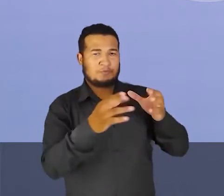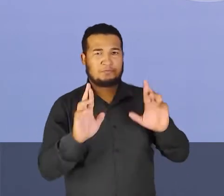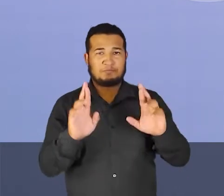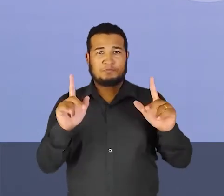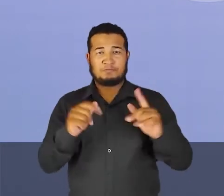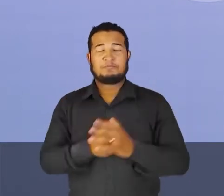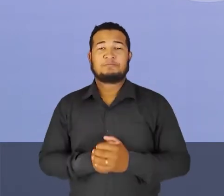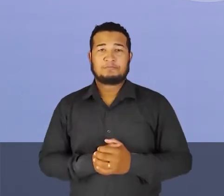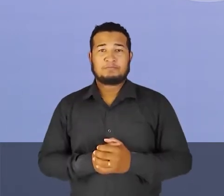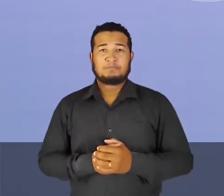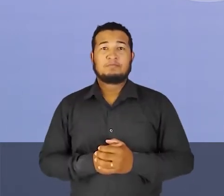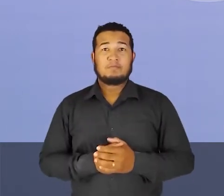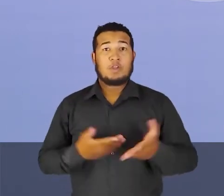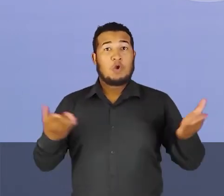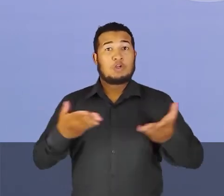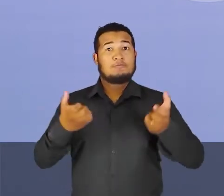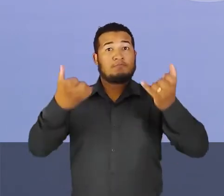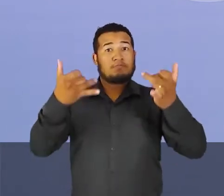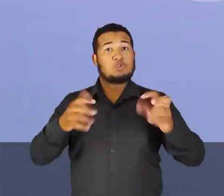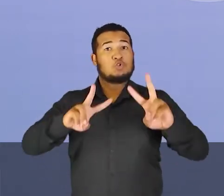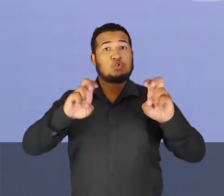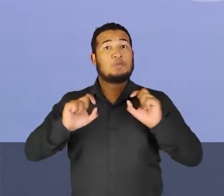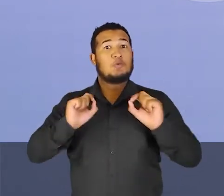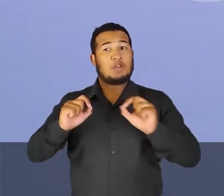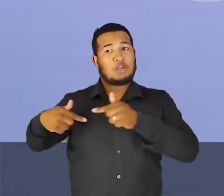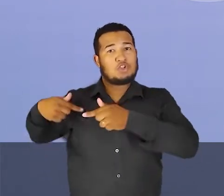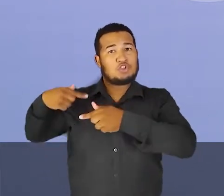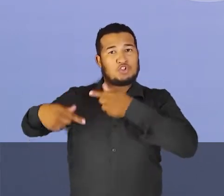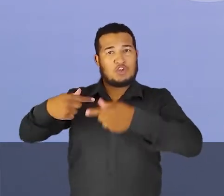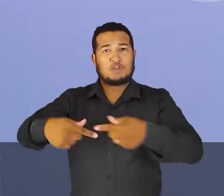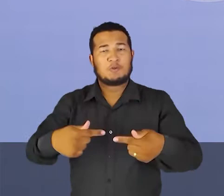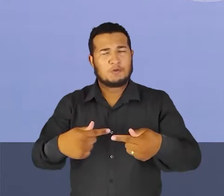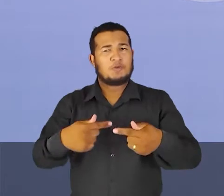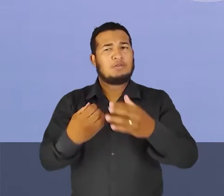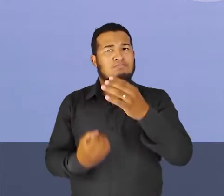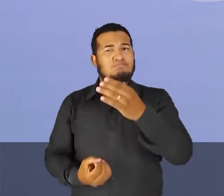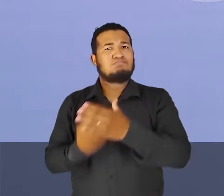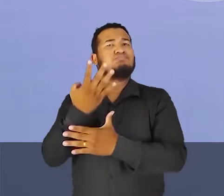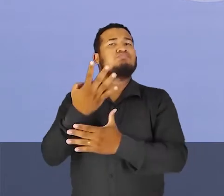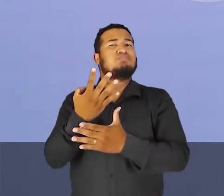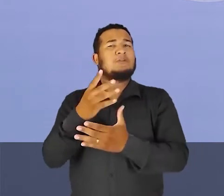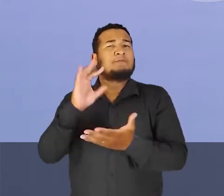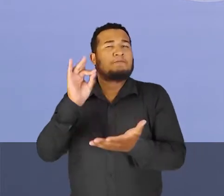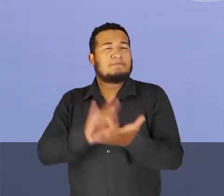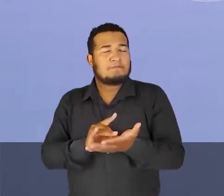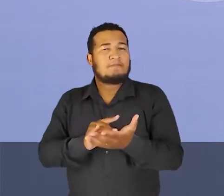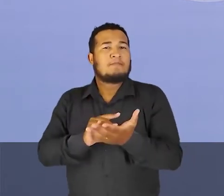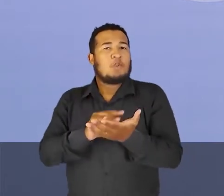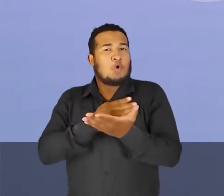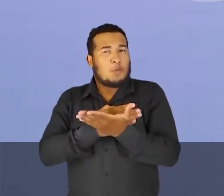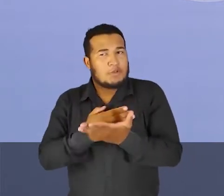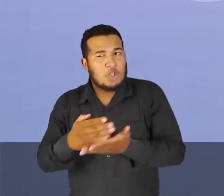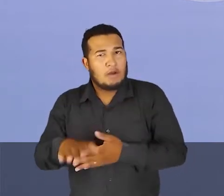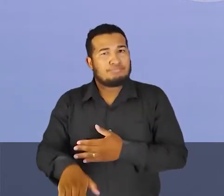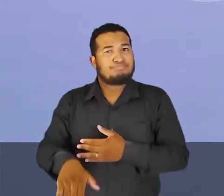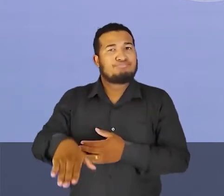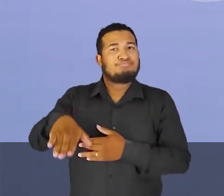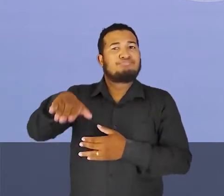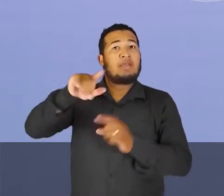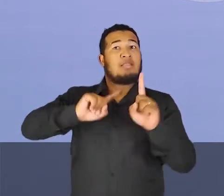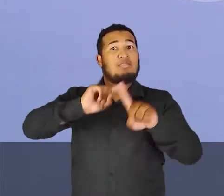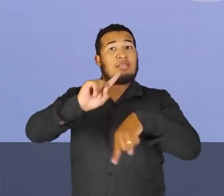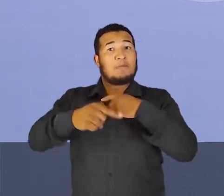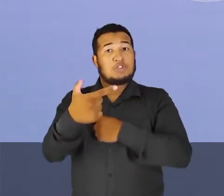diferentes. Nós vamos hoje falar um pouquinho sobre as gerações que se formaram, que se constituíram, nasceram e se